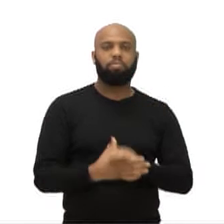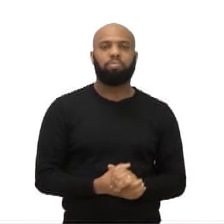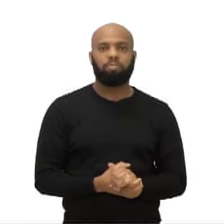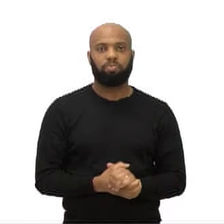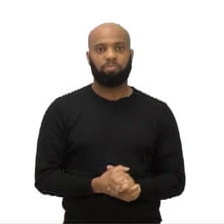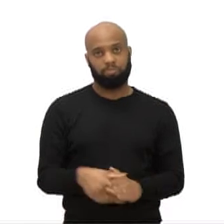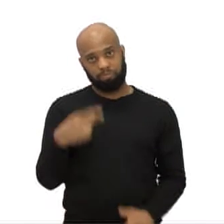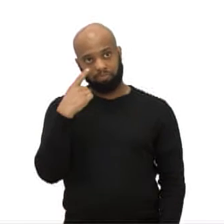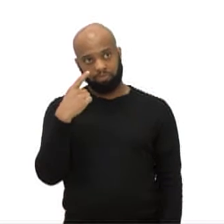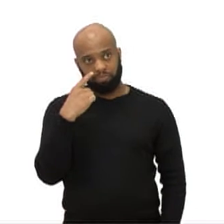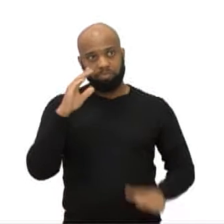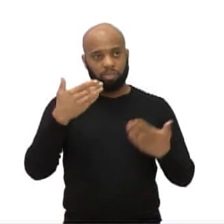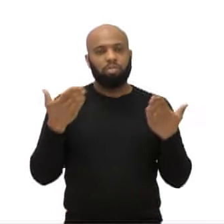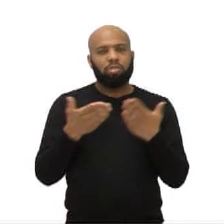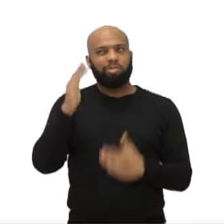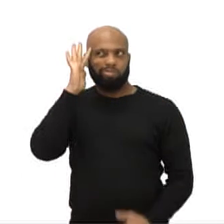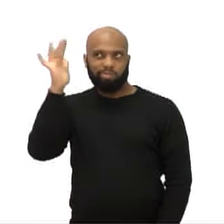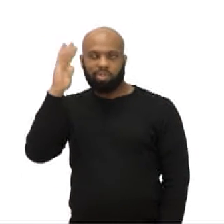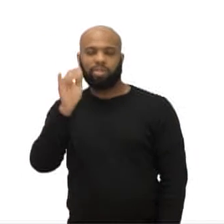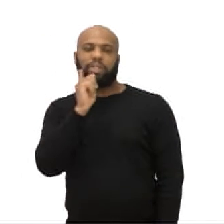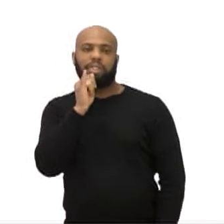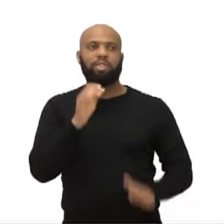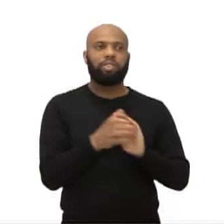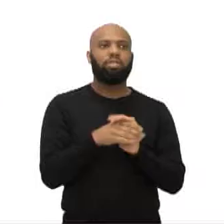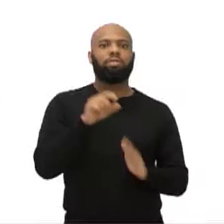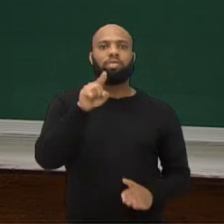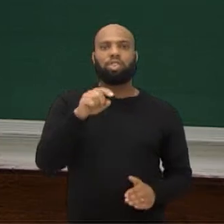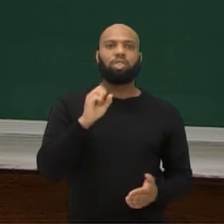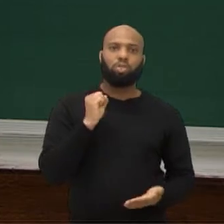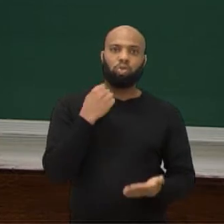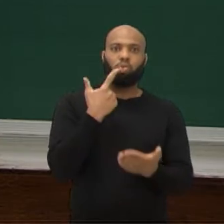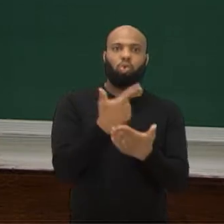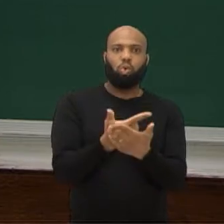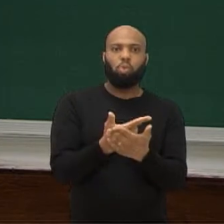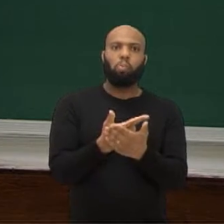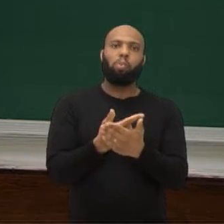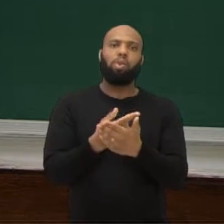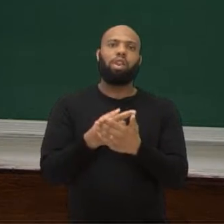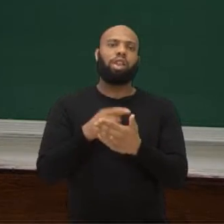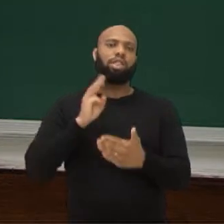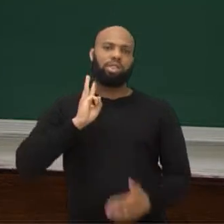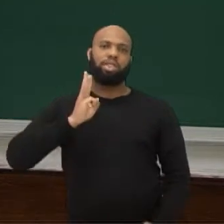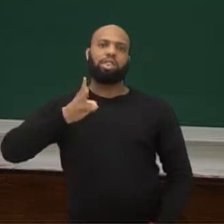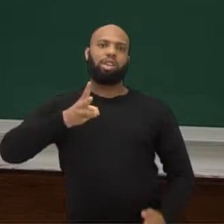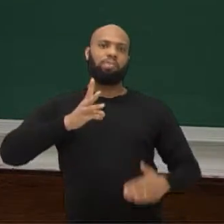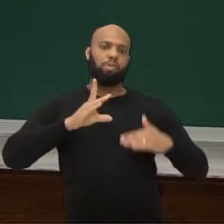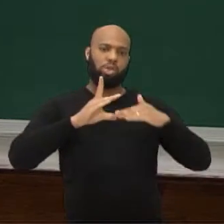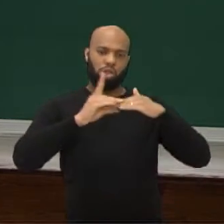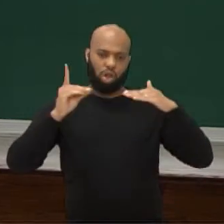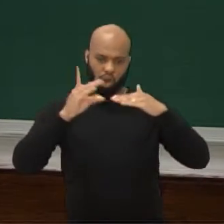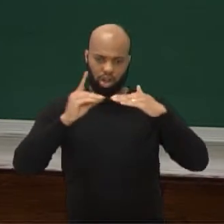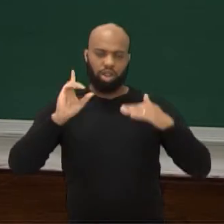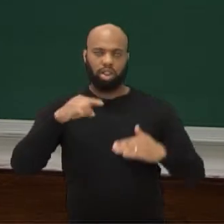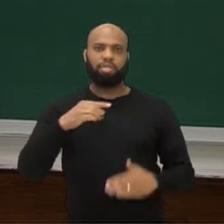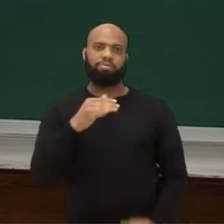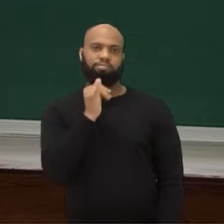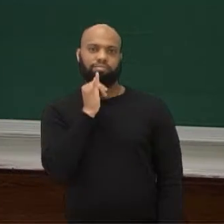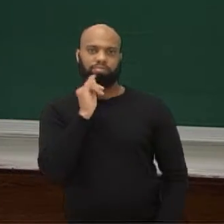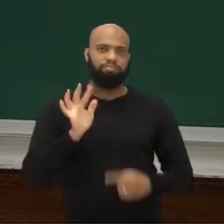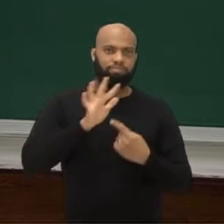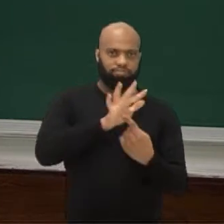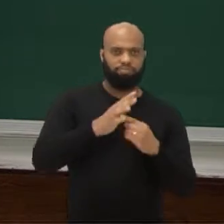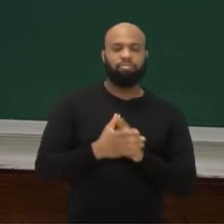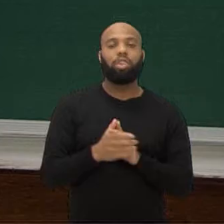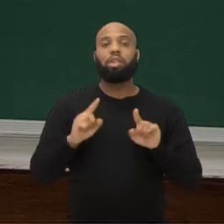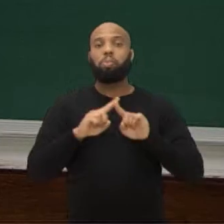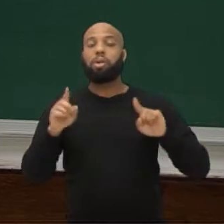só. Então, vamos imaginar aqui uma compra de $3.000, que é o exemplo aqui que foi nos dado.